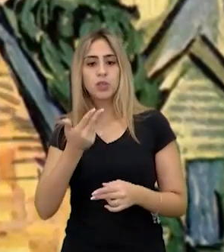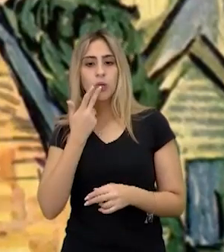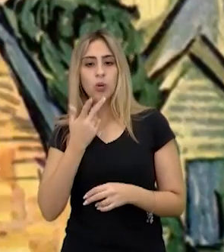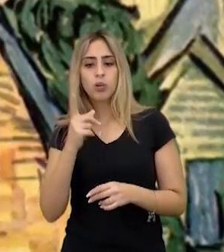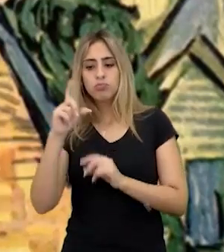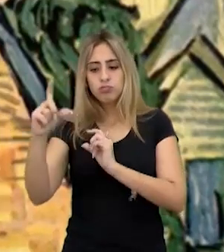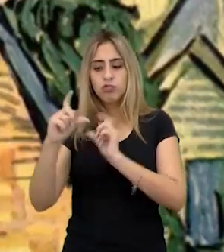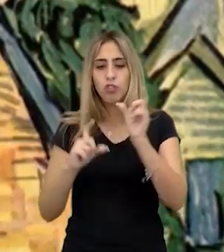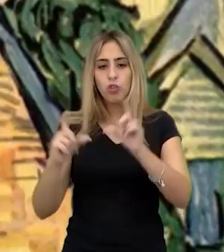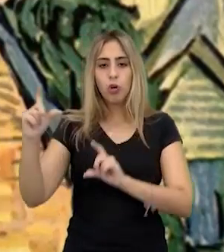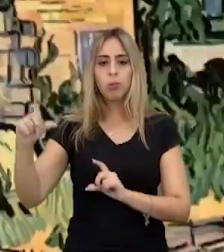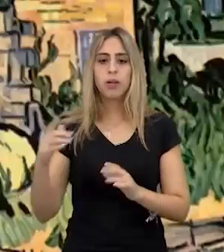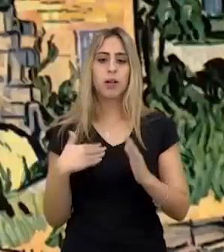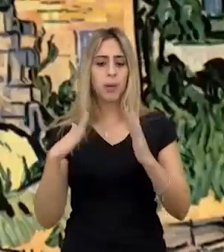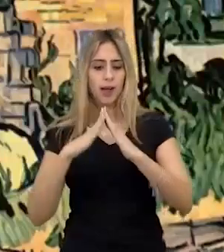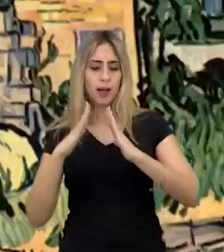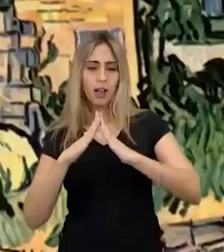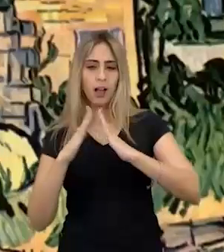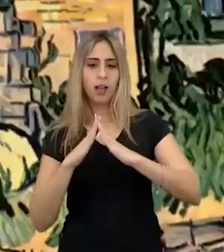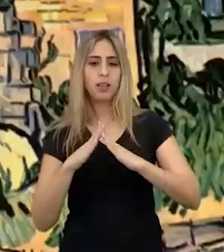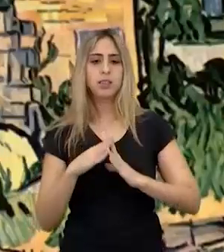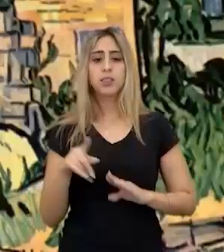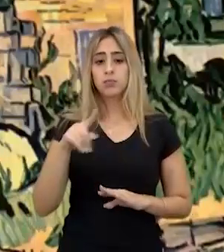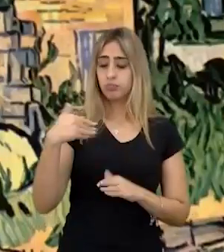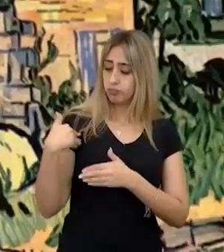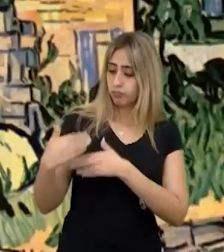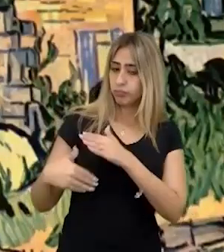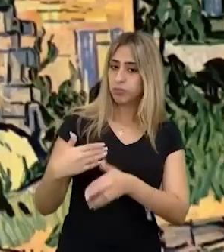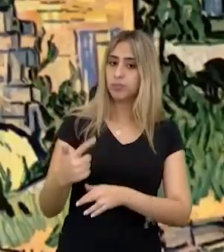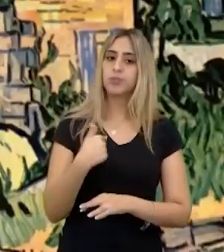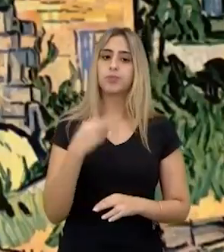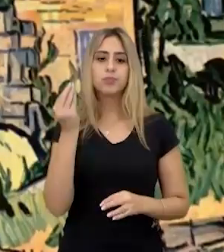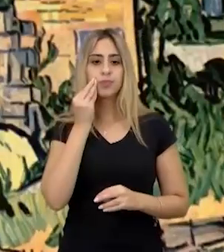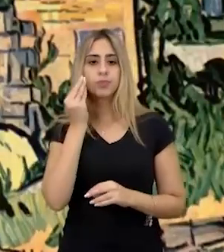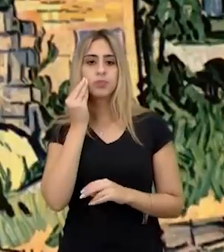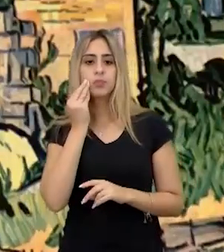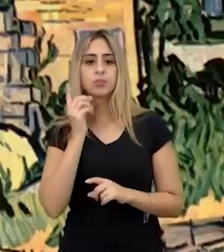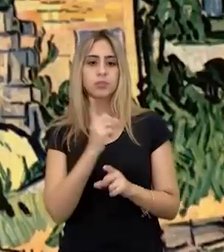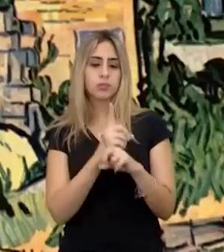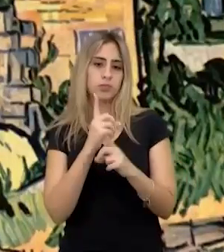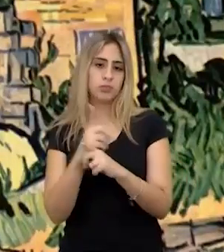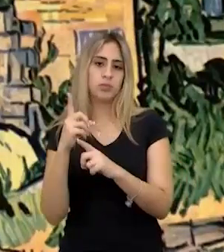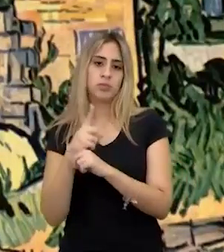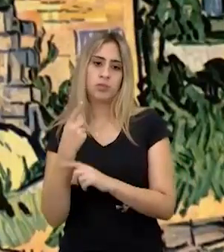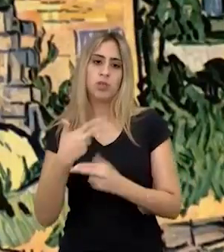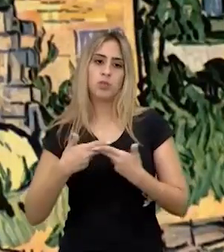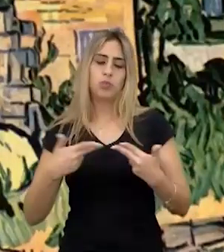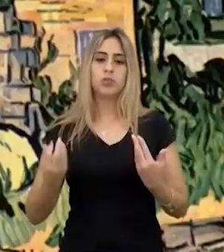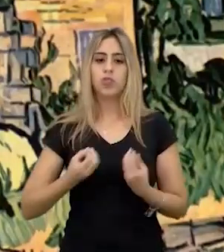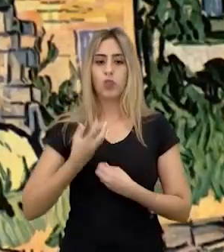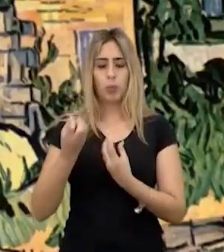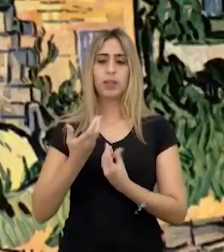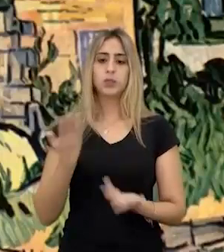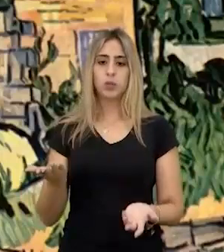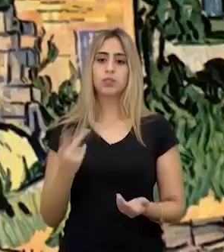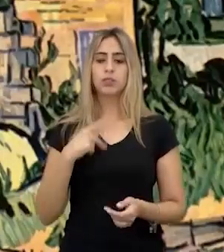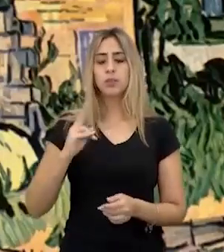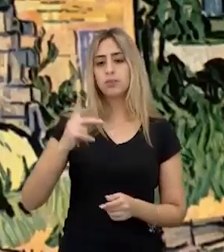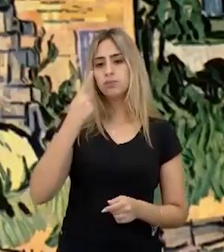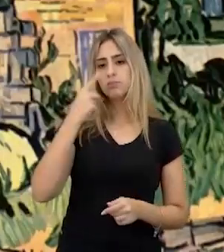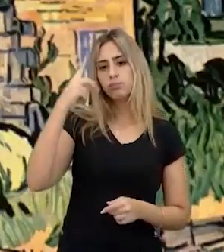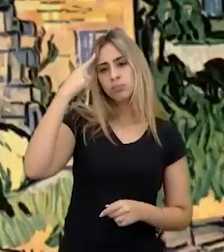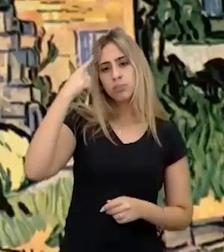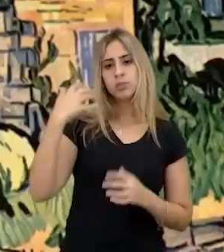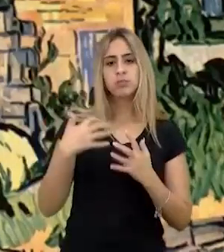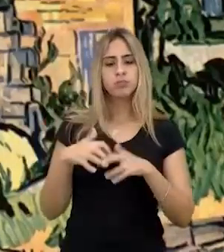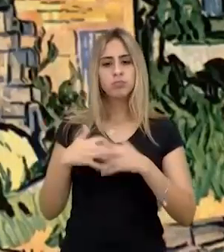formas, sei lá, uma casa. Então, e a partir daí, eu tento extrair alguma informação. Sempre que eu penso em imagem, essa